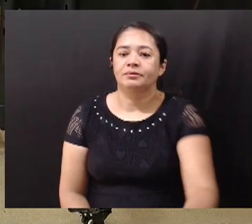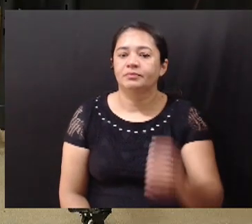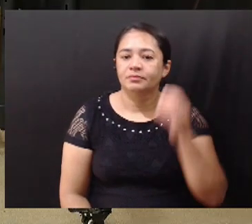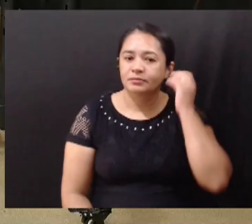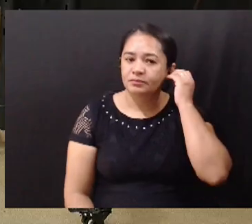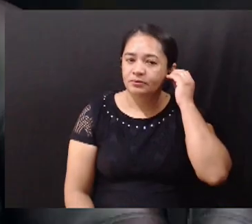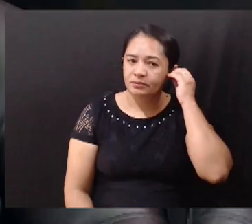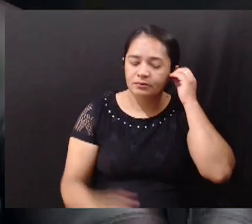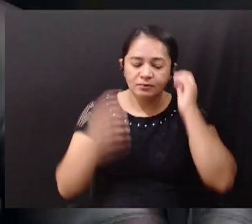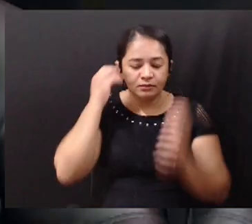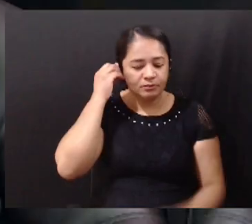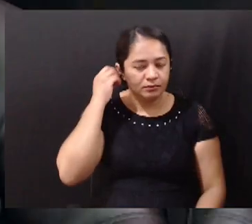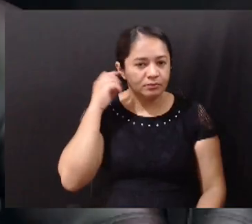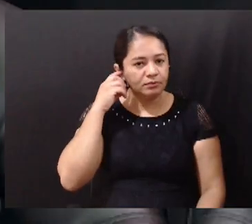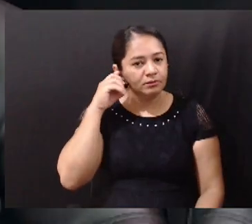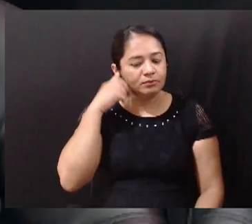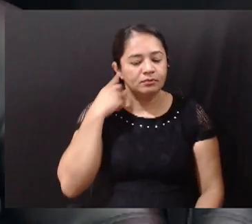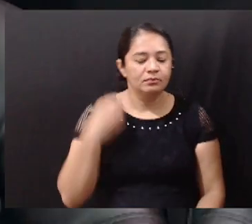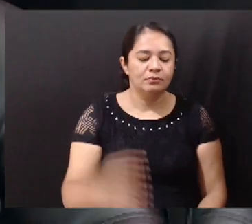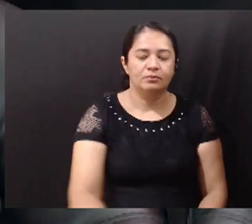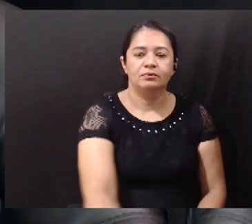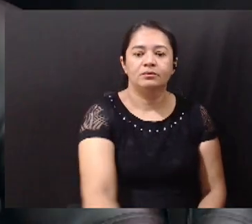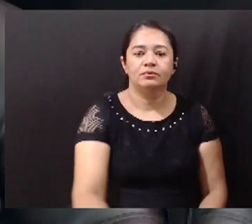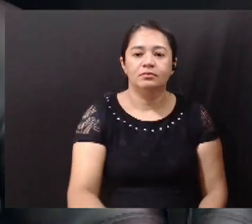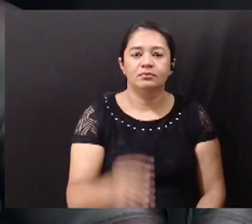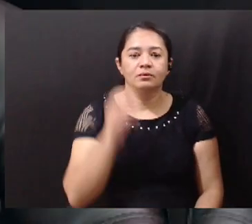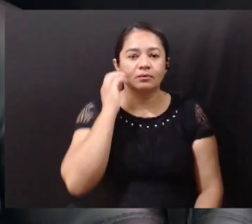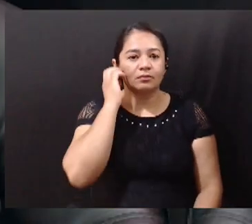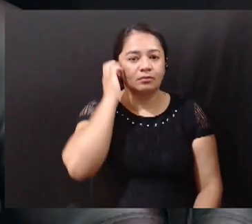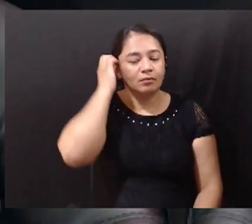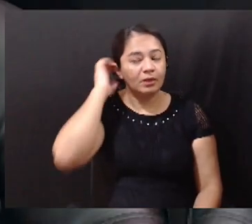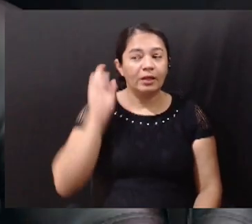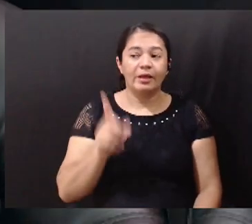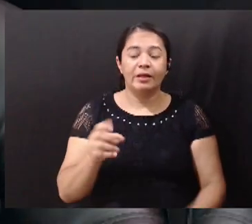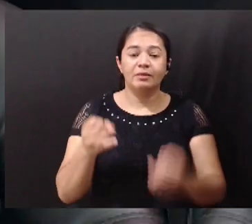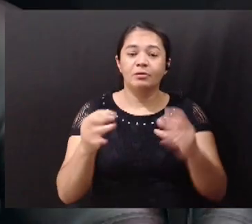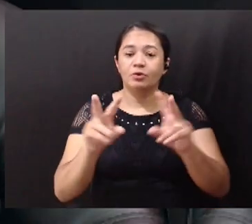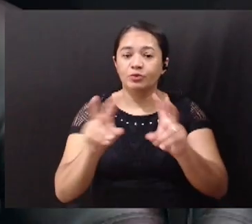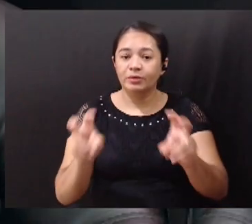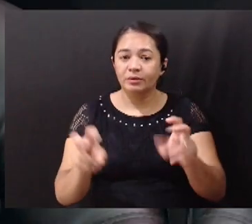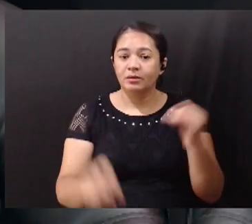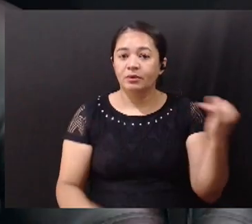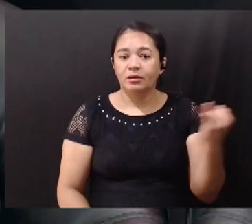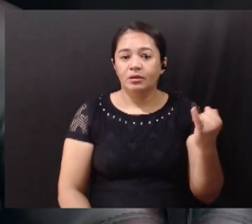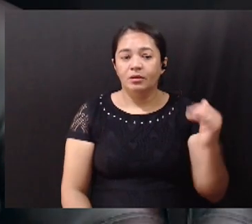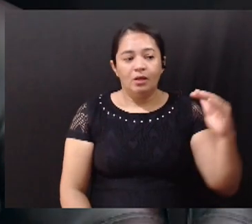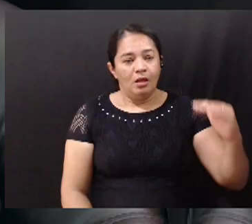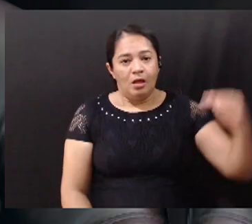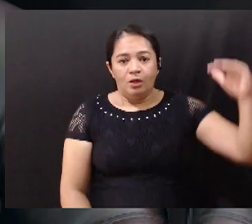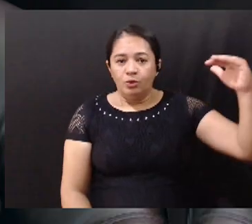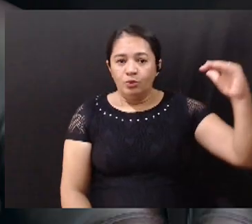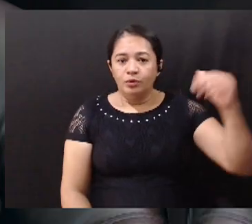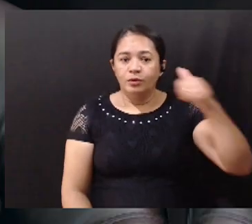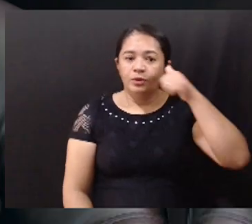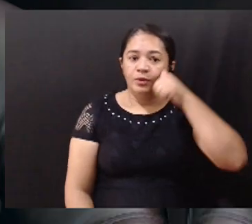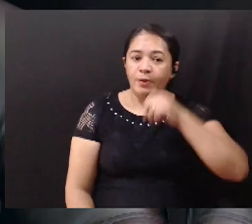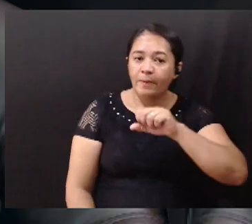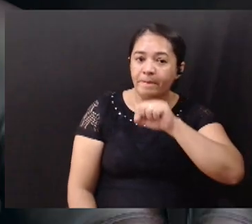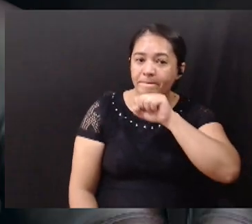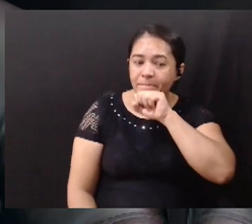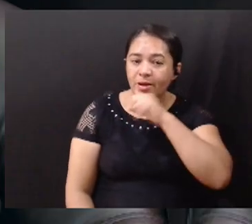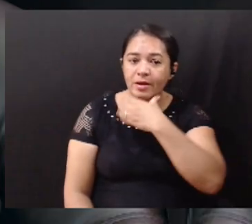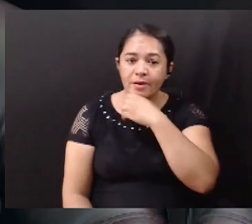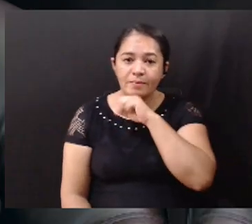A Vanessa tocou num ponto muito importante, que é o adulto, pai, mãe, precisa entender que eles não precisam